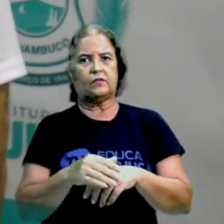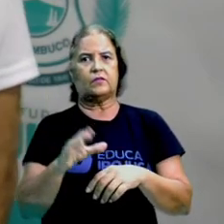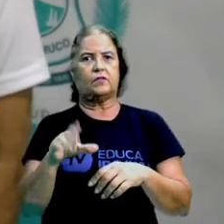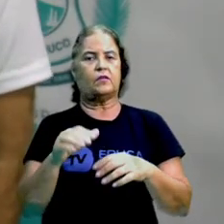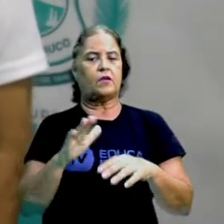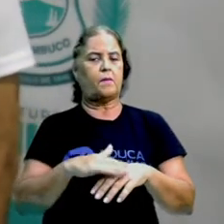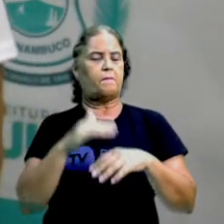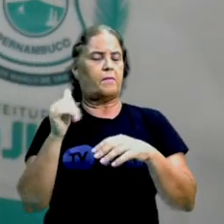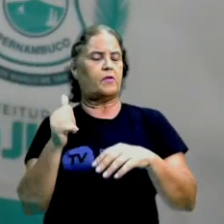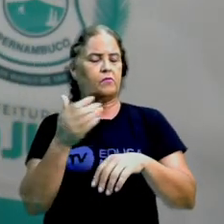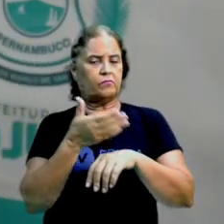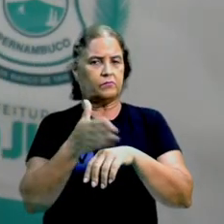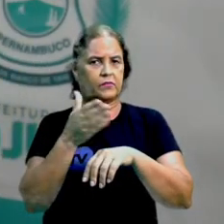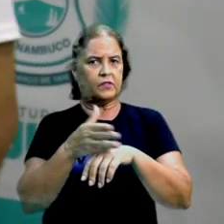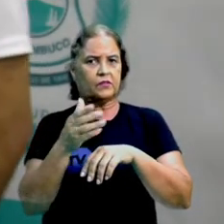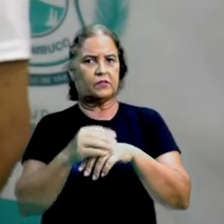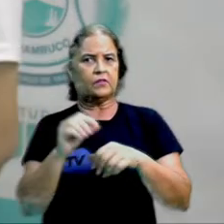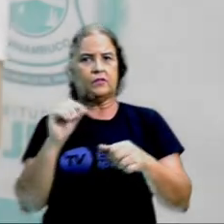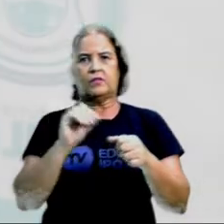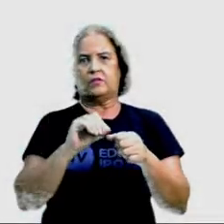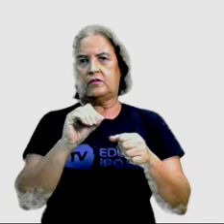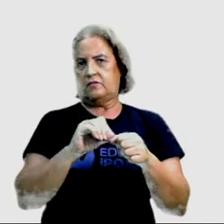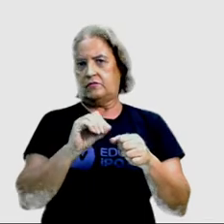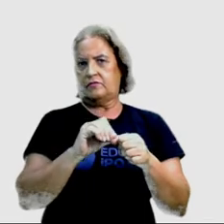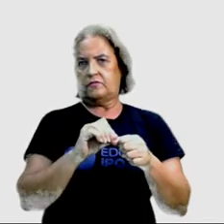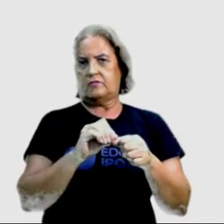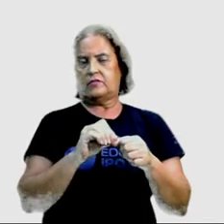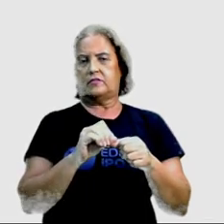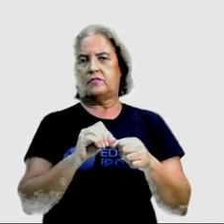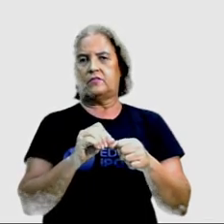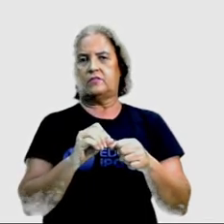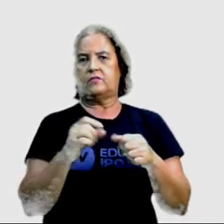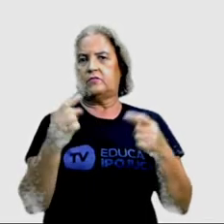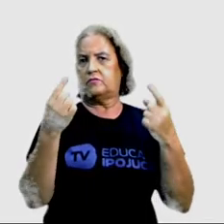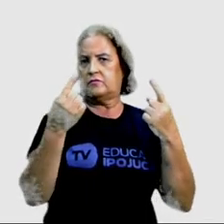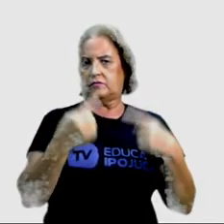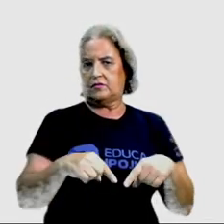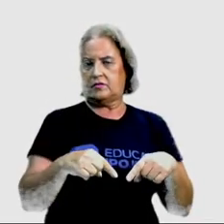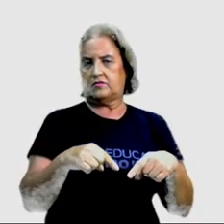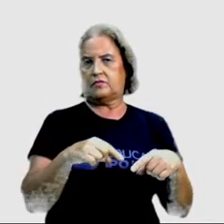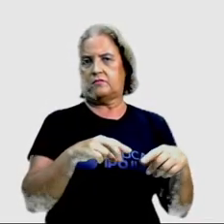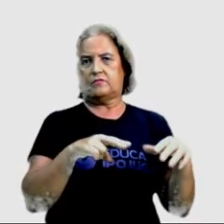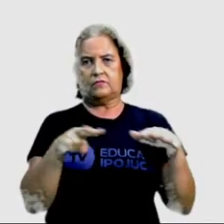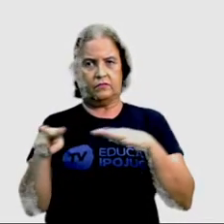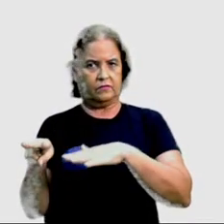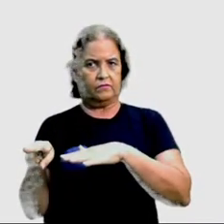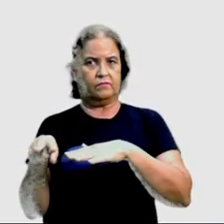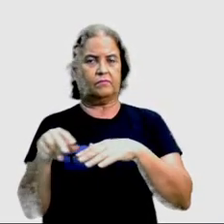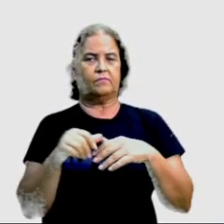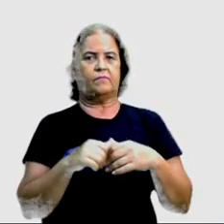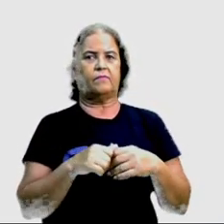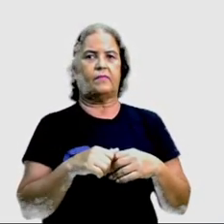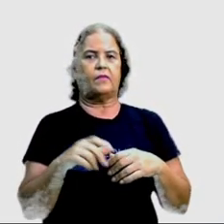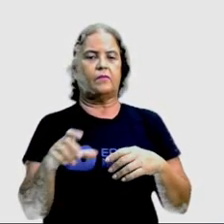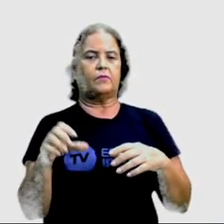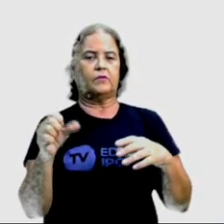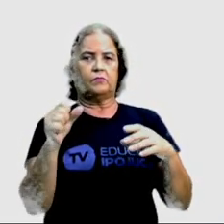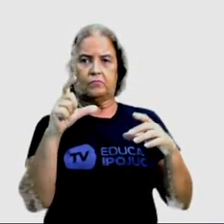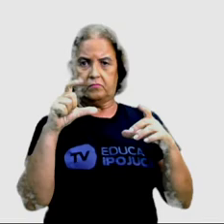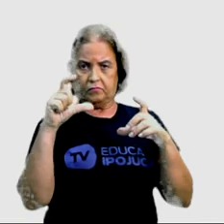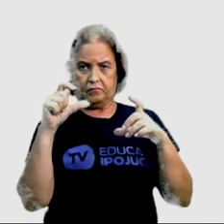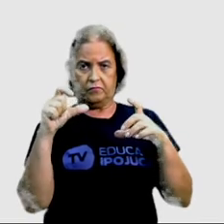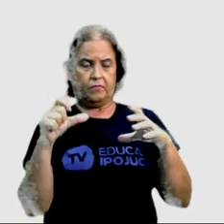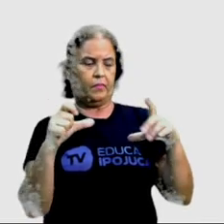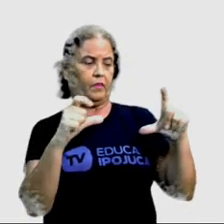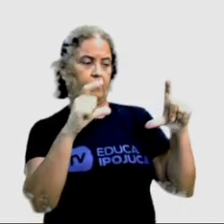forma de praticar é com o nosso Week Challenge, o nosso desafio semanal. Pega a câmera do teu